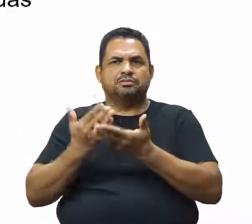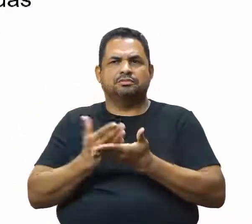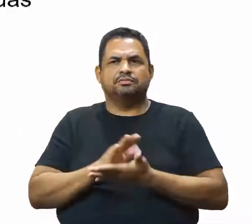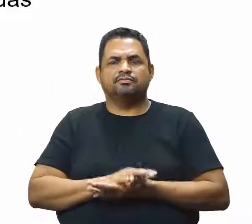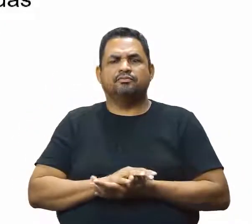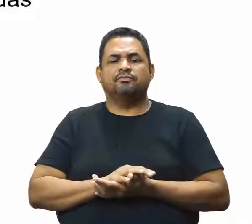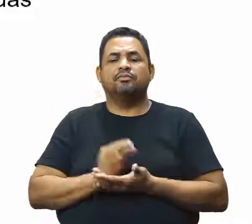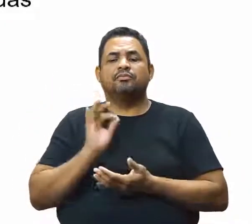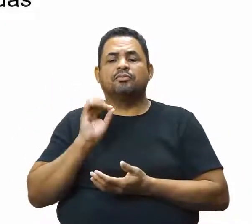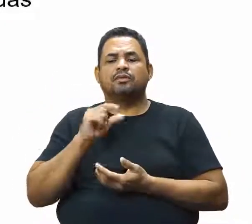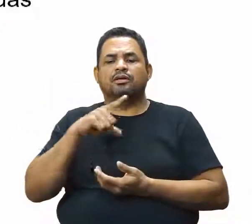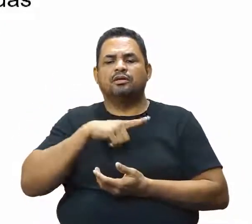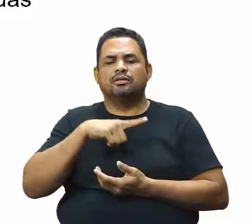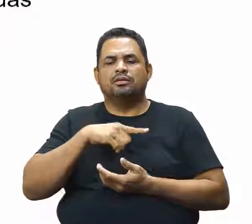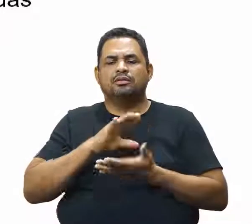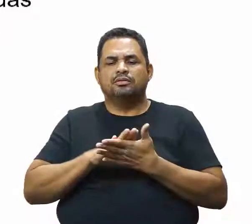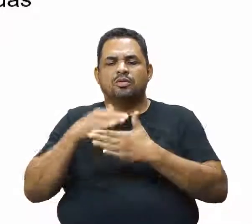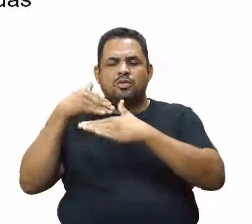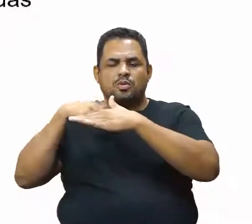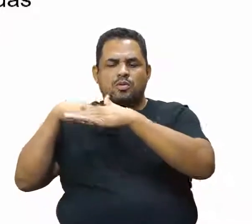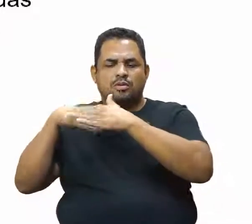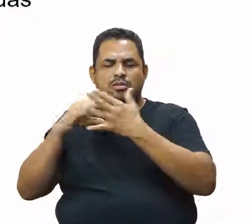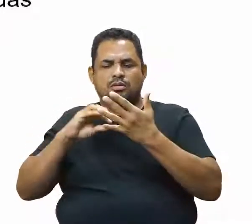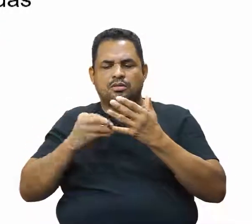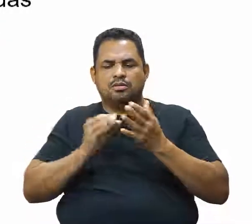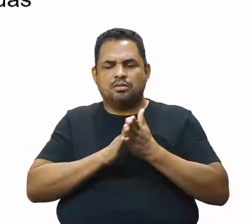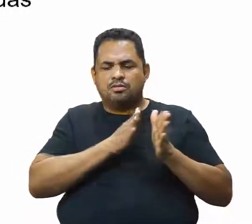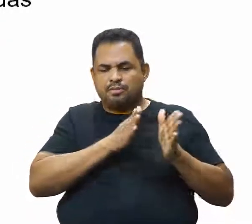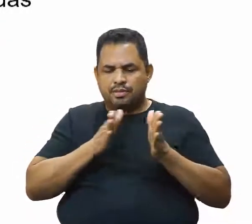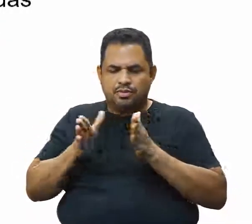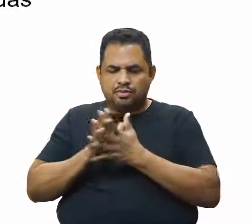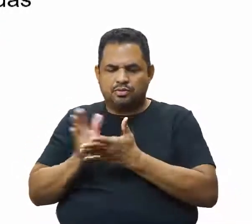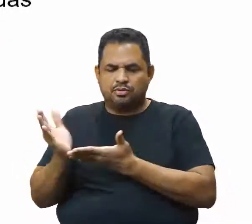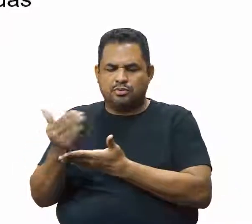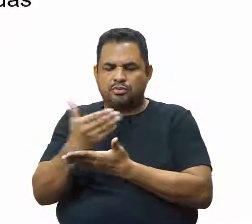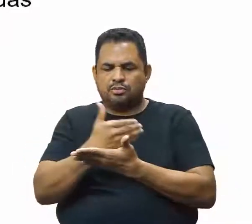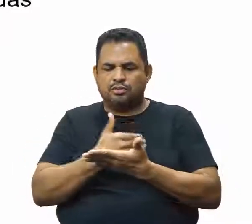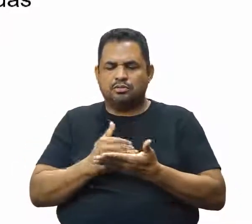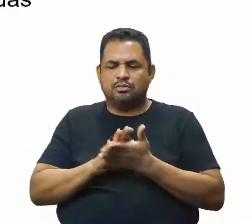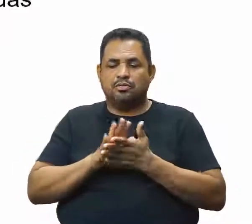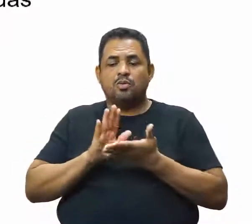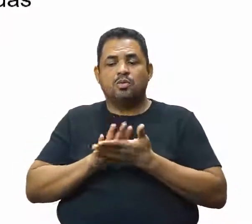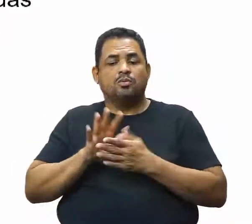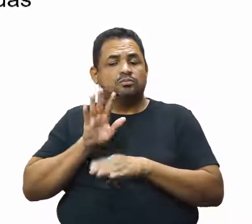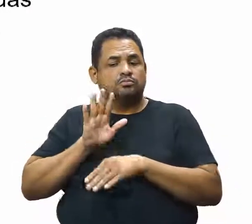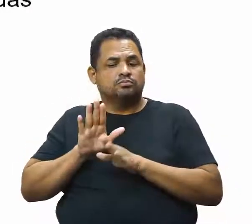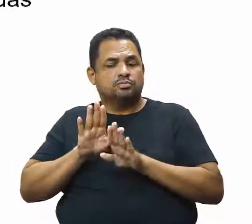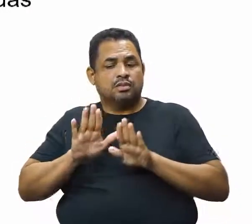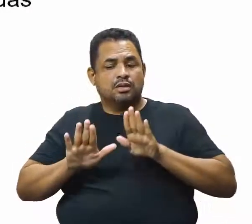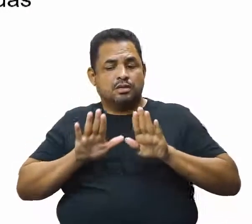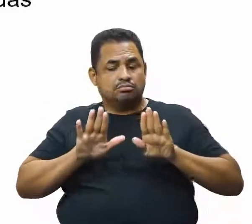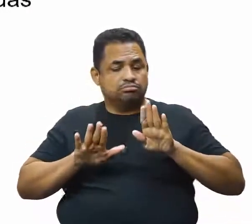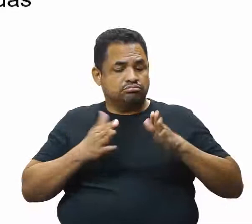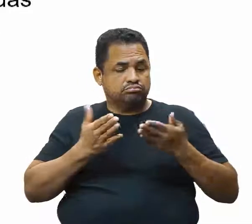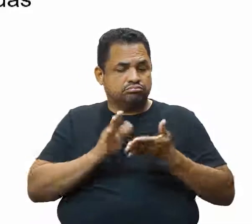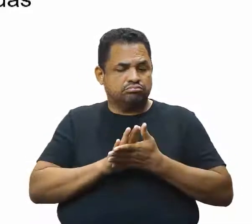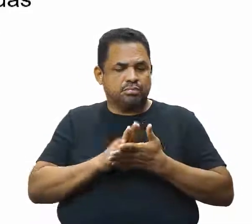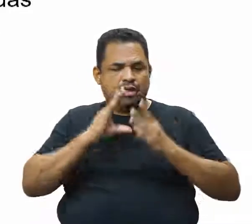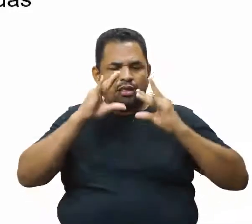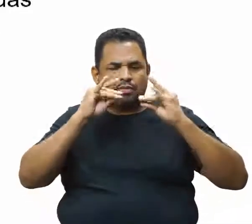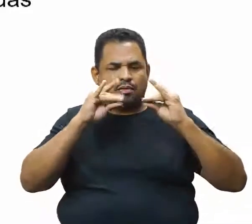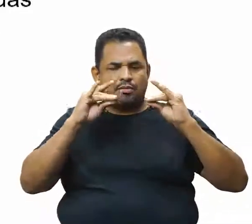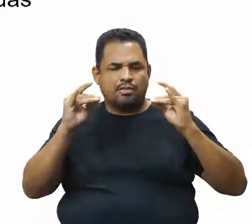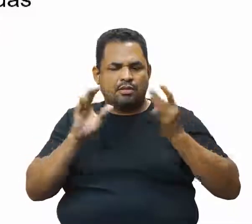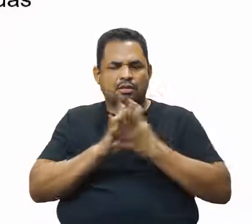no armazenamento do grão é época de colheita, tomar cuidado com a porcentagem de umidade desse grão, porque